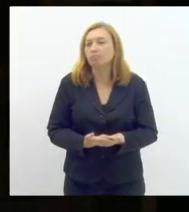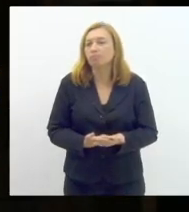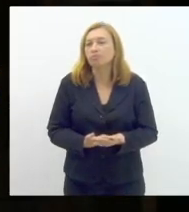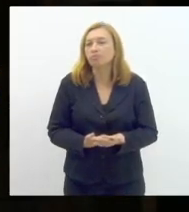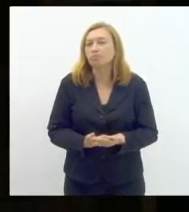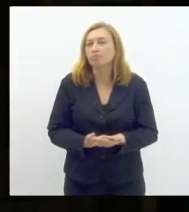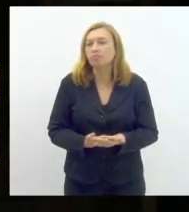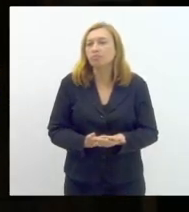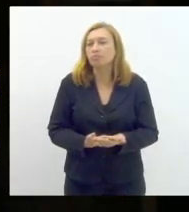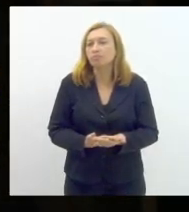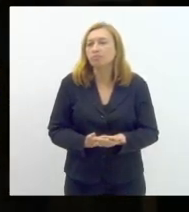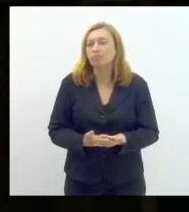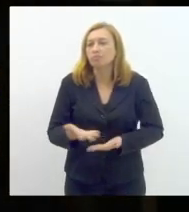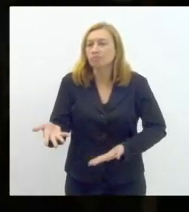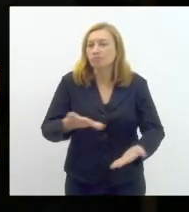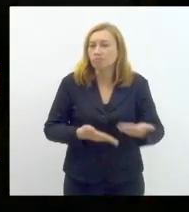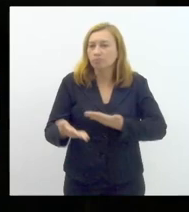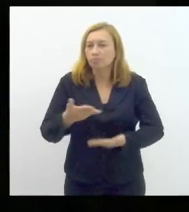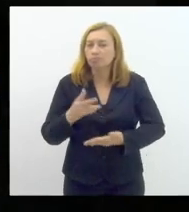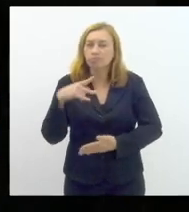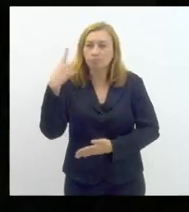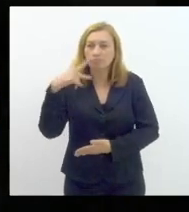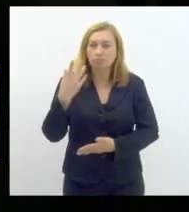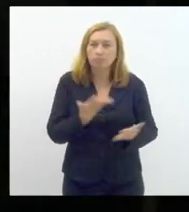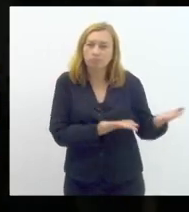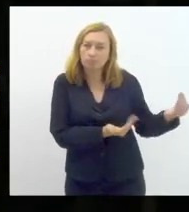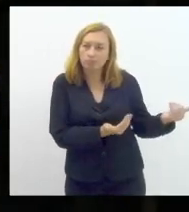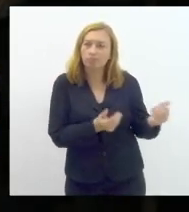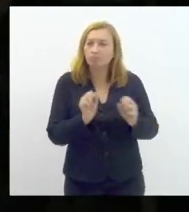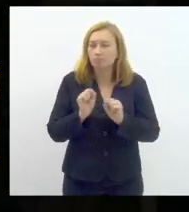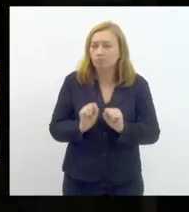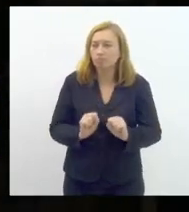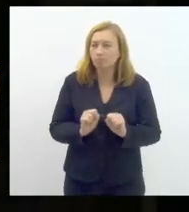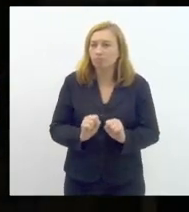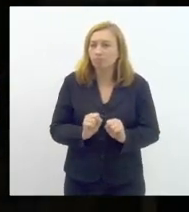com a participação da política, os jovens podem